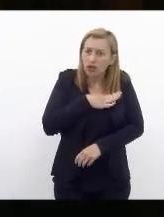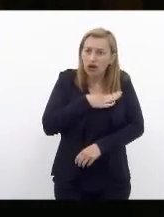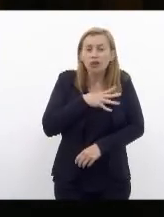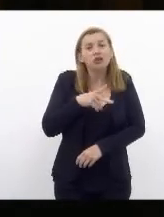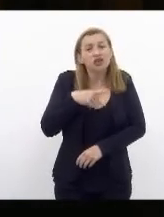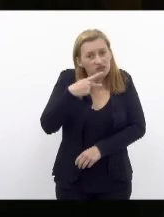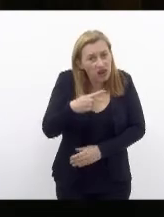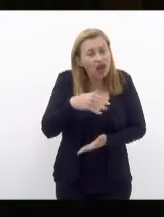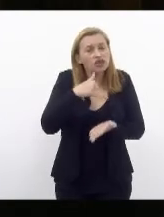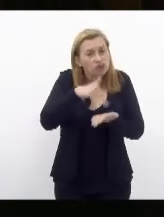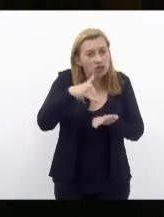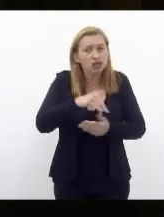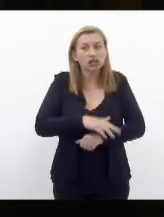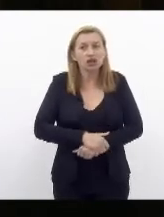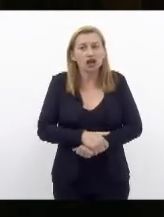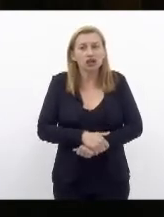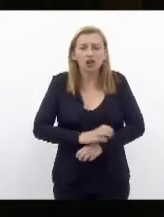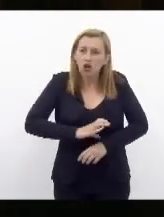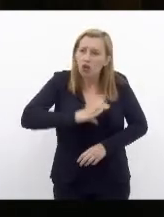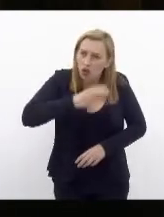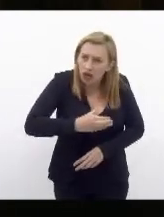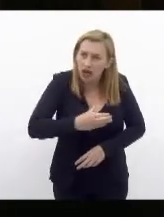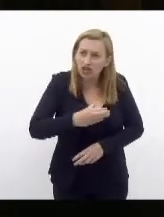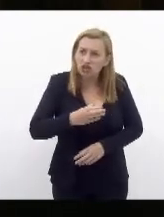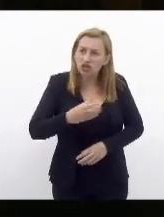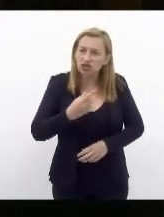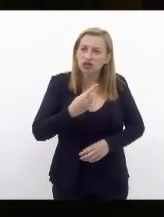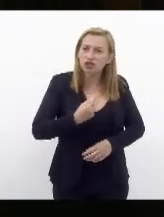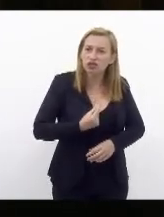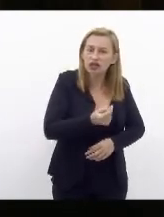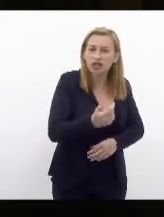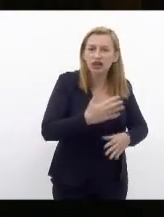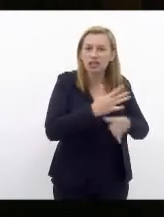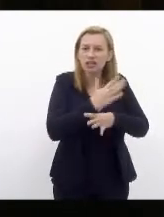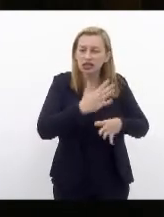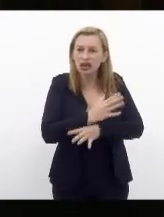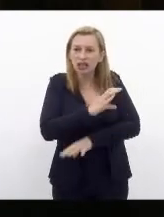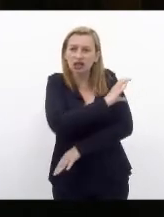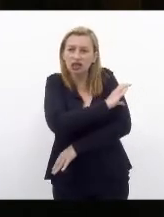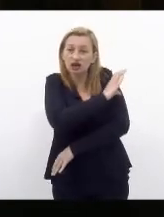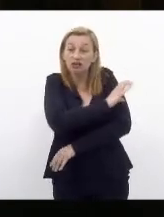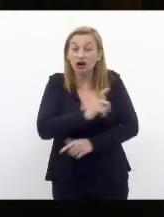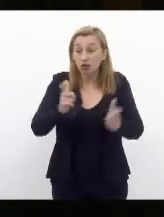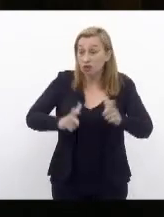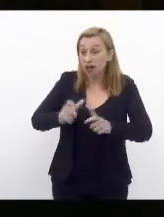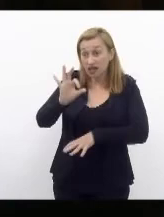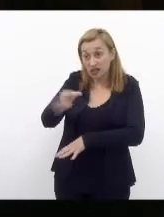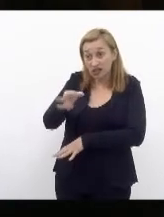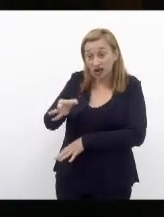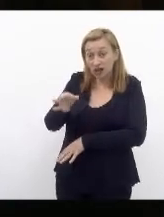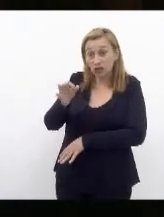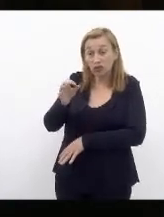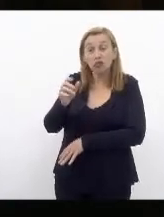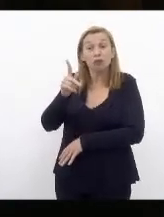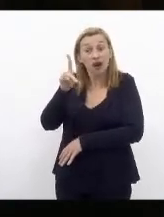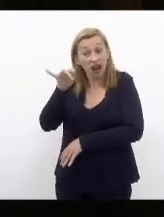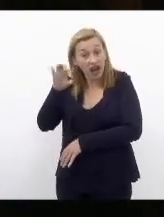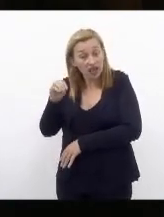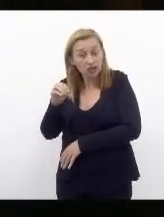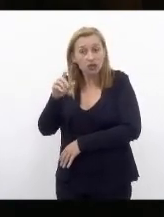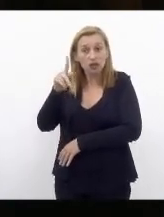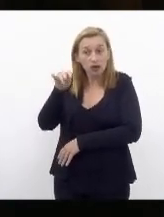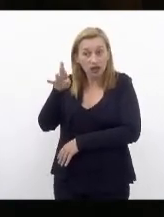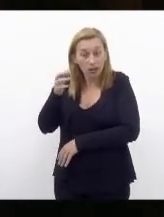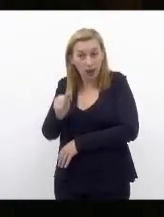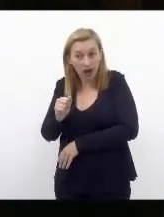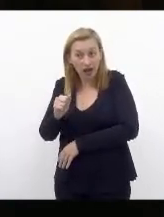contestar o secretário. Tenha coragem de sair da cidade de Campos, vá no lugar certo, que é o Palácio Guanabara, e confronte o secretário, porque se fosse